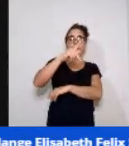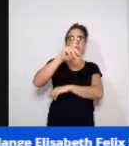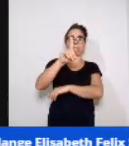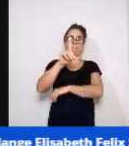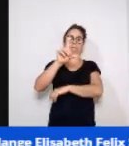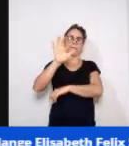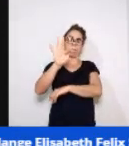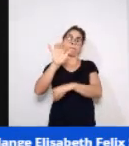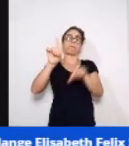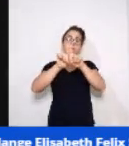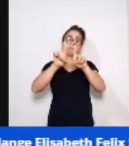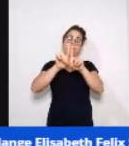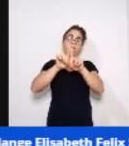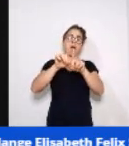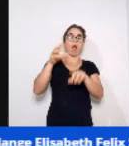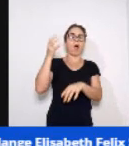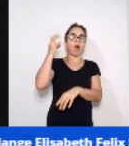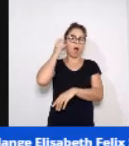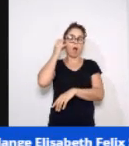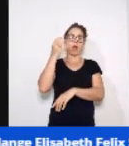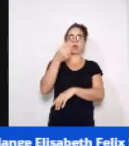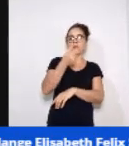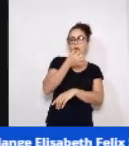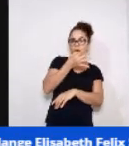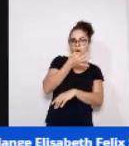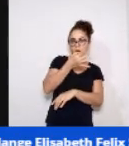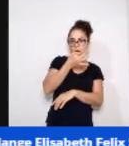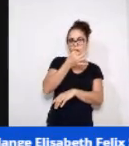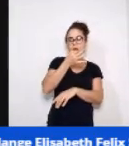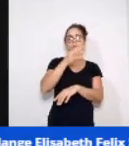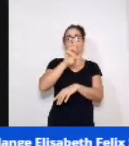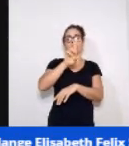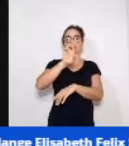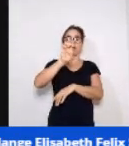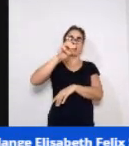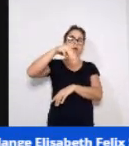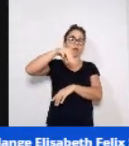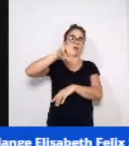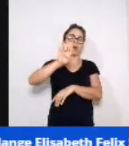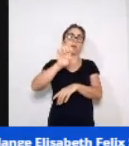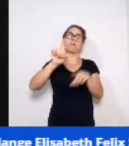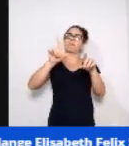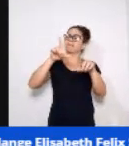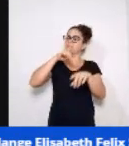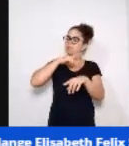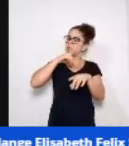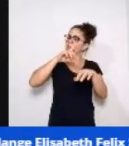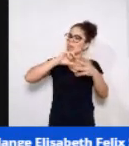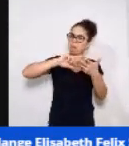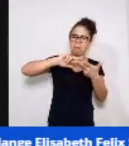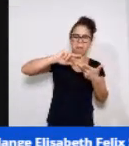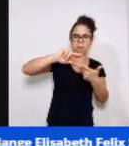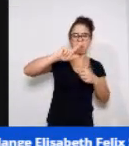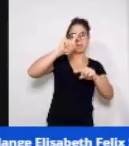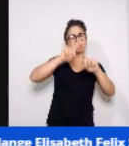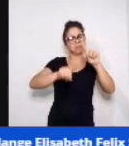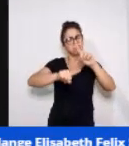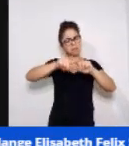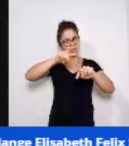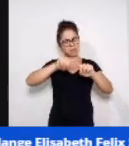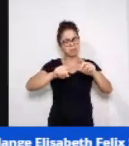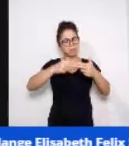lembra? Todos estes e muitos mais recursos e instrumentos criados e compartilhados de forma geral